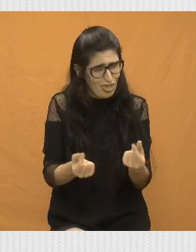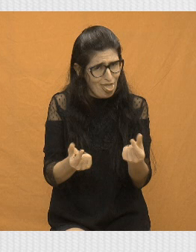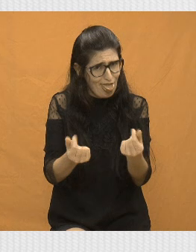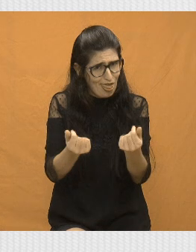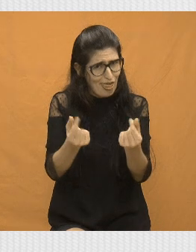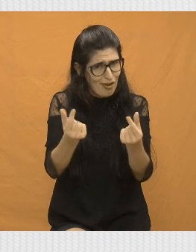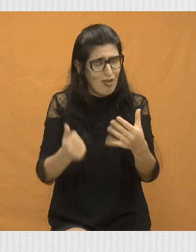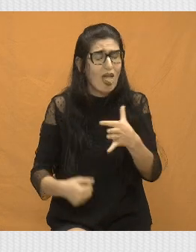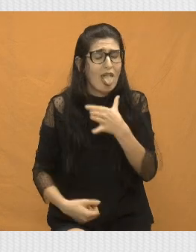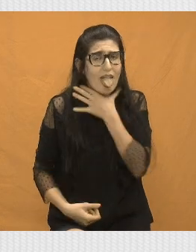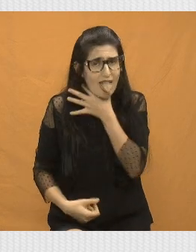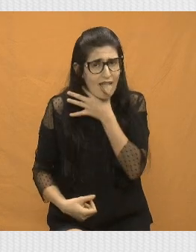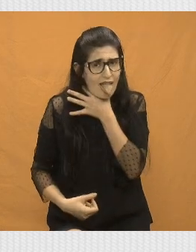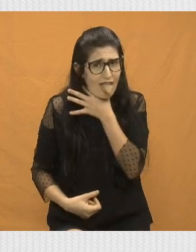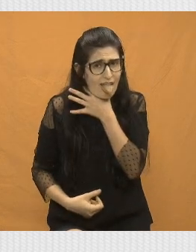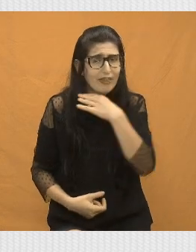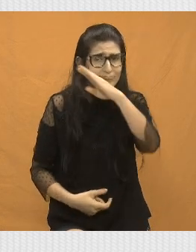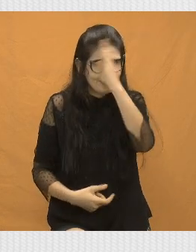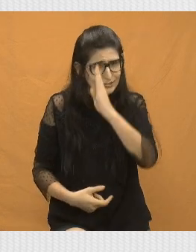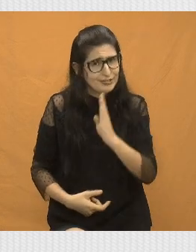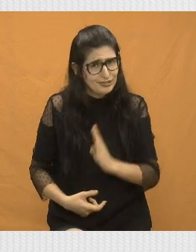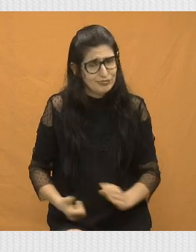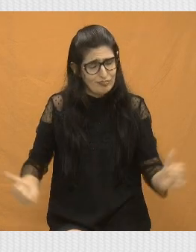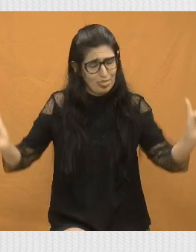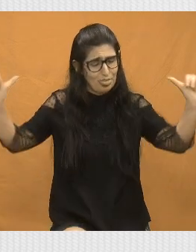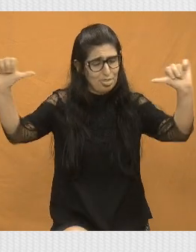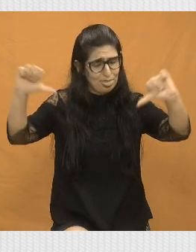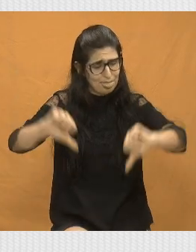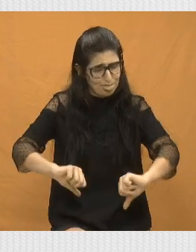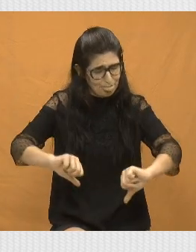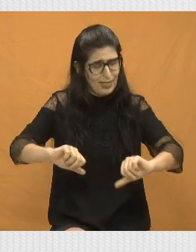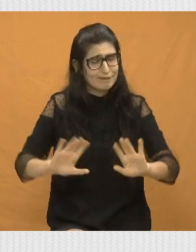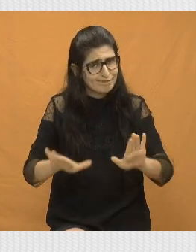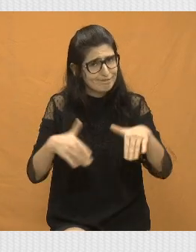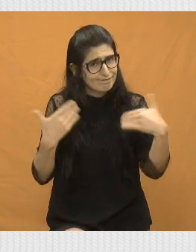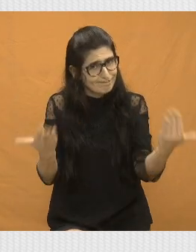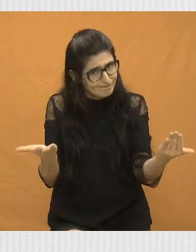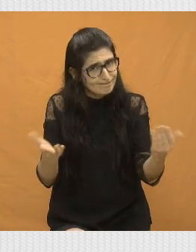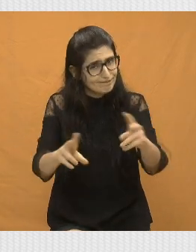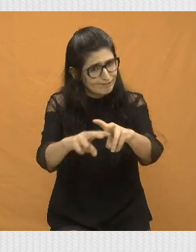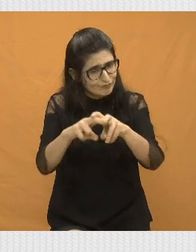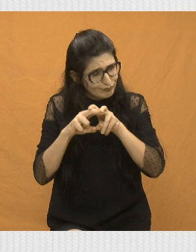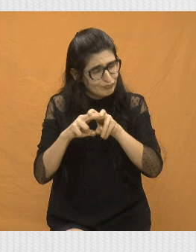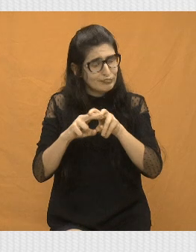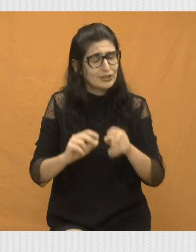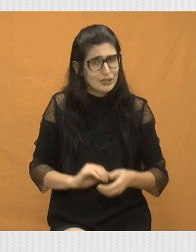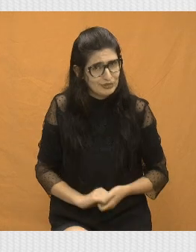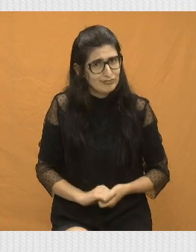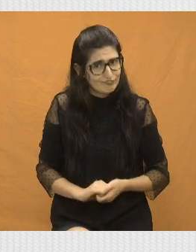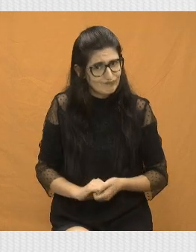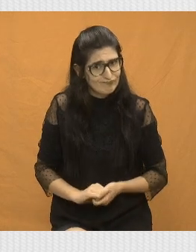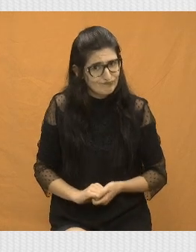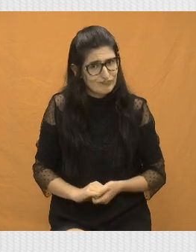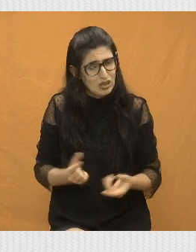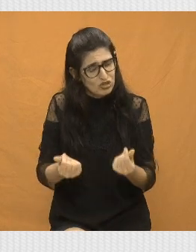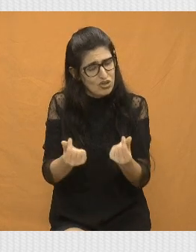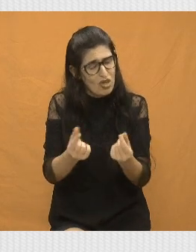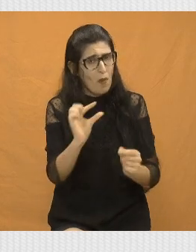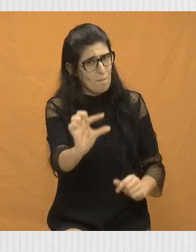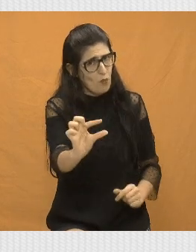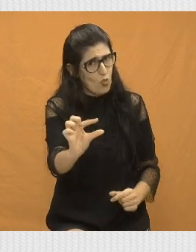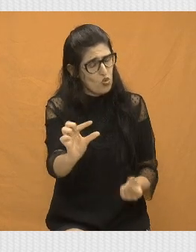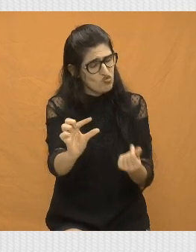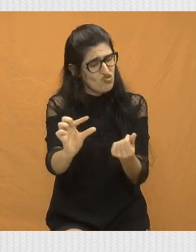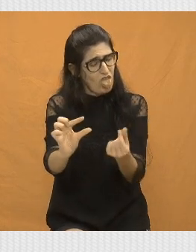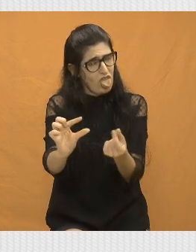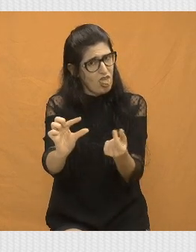né? Então, os investimentos com referência a isso, eles acabam ficando um pouquinho mais escassos, e lembrando